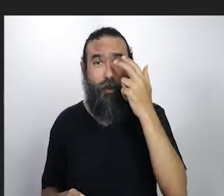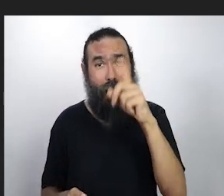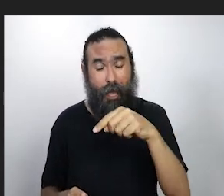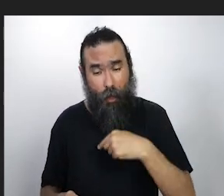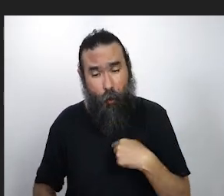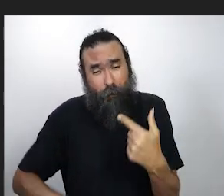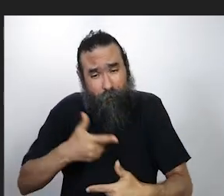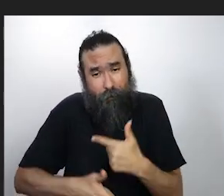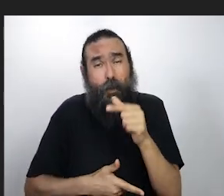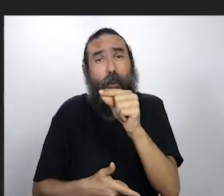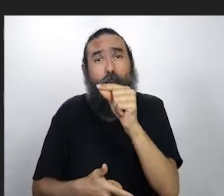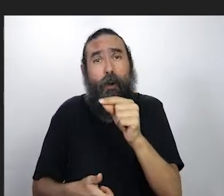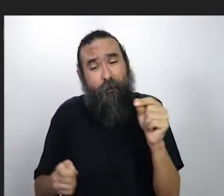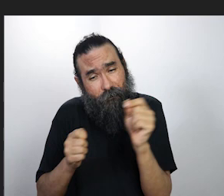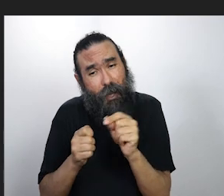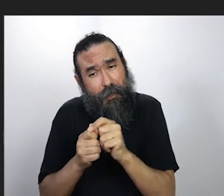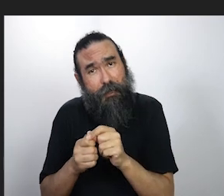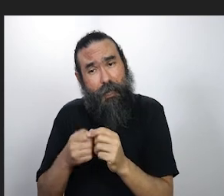sendo falado.